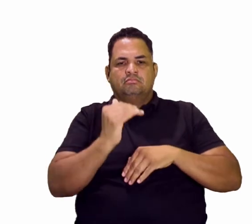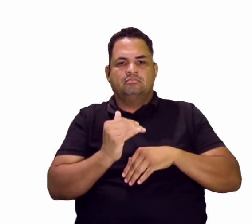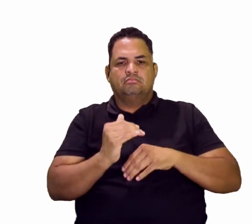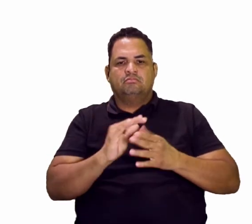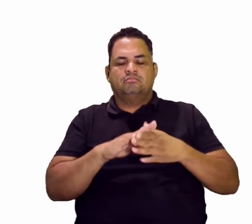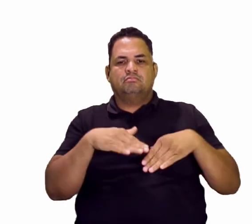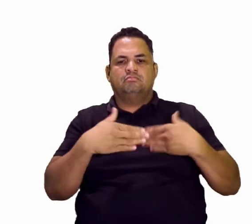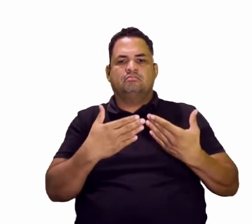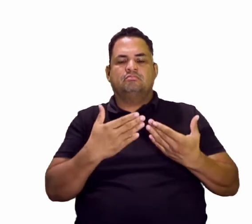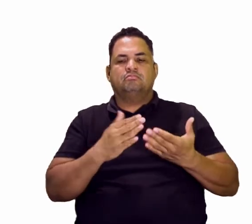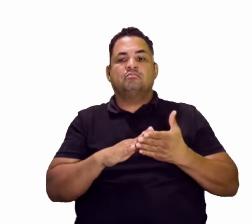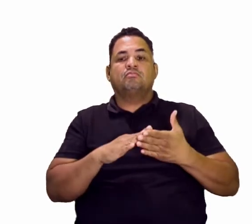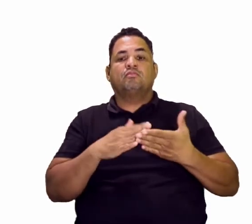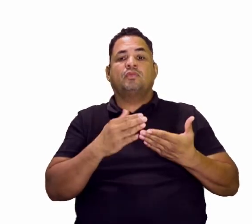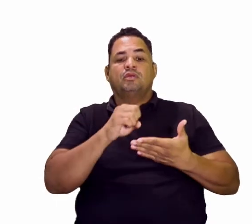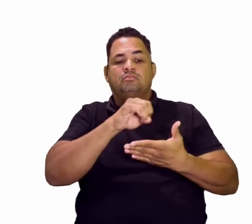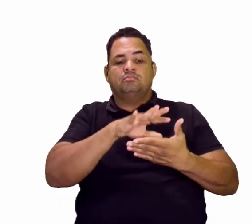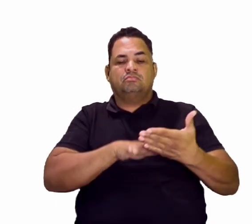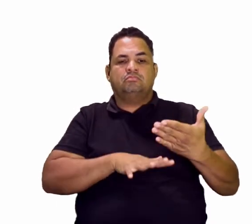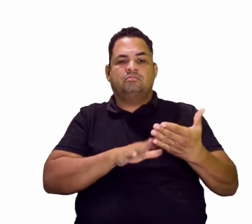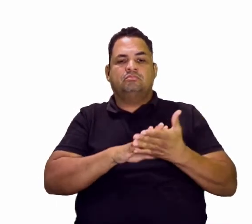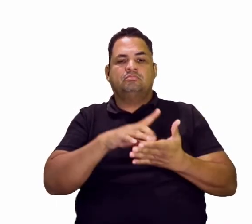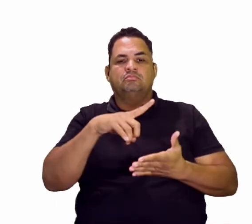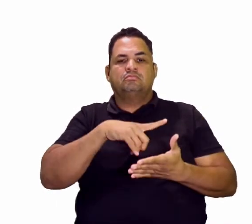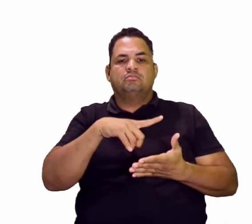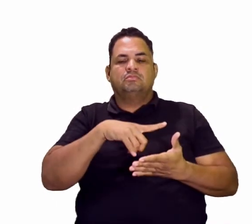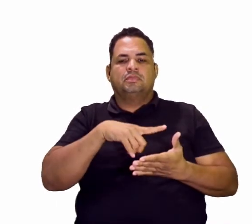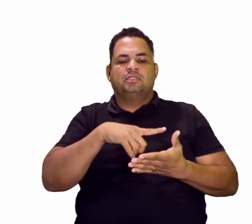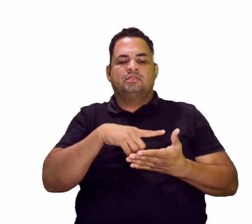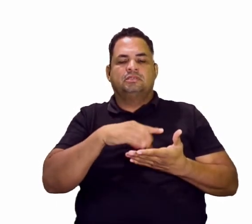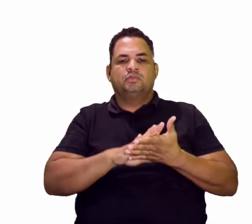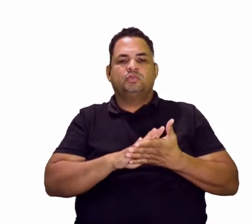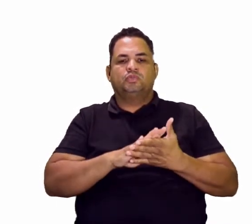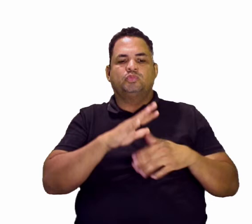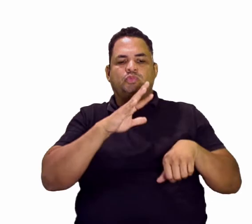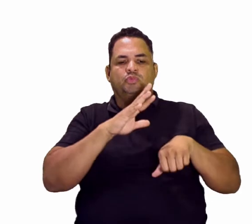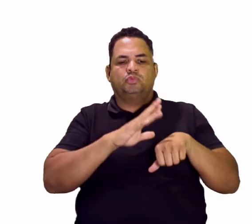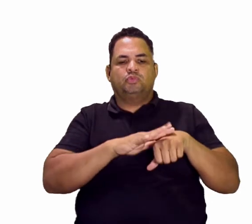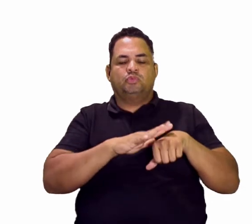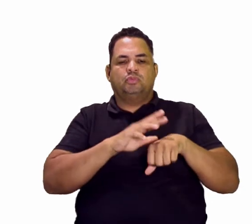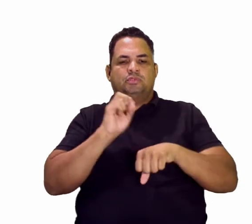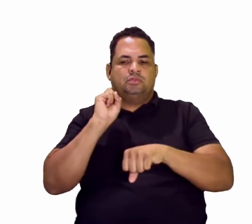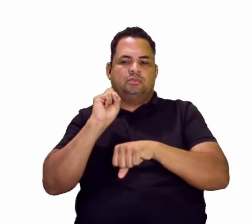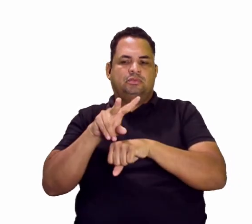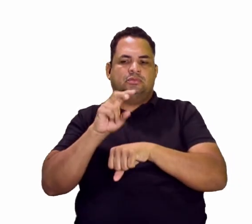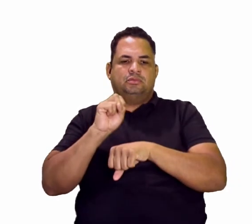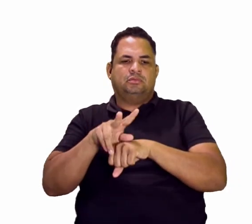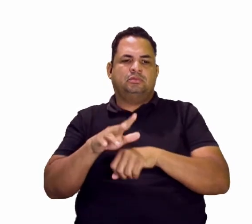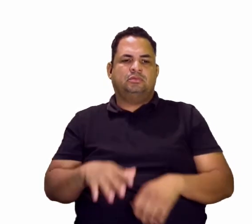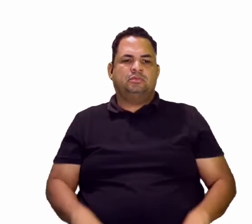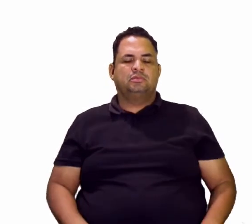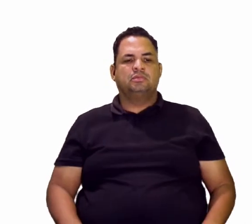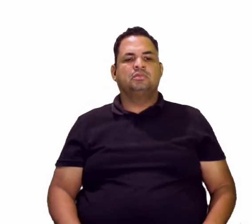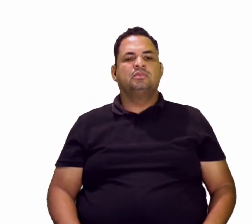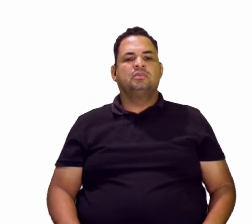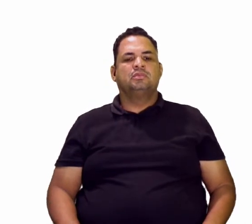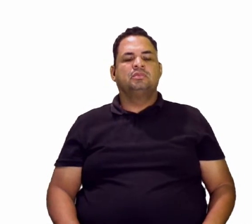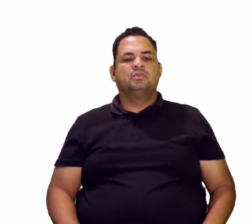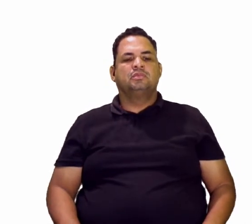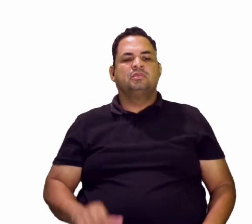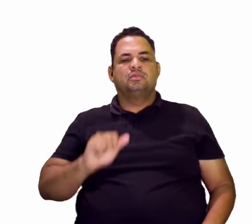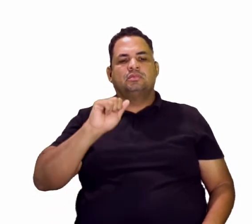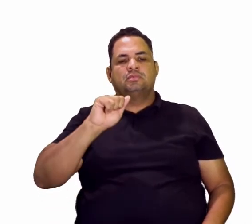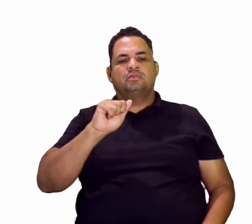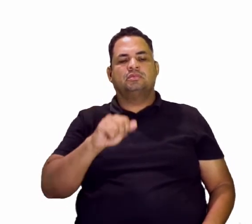qual alternativa contém somente doenças virais? Olha lá as opções. Então, na letra